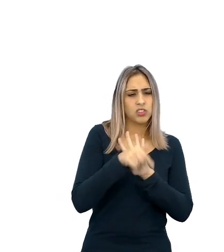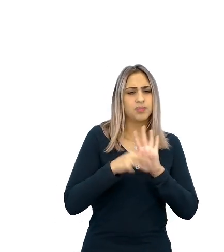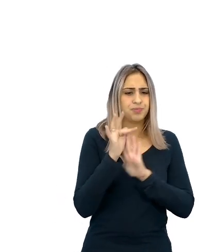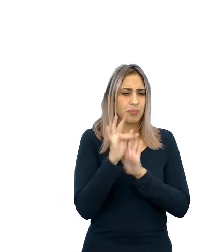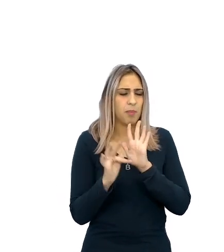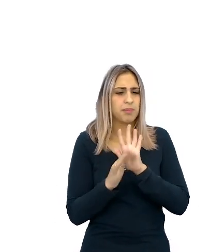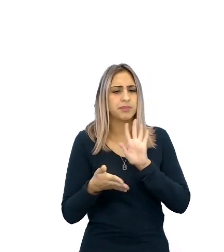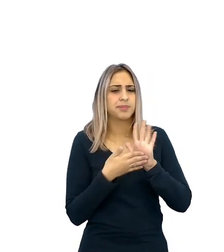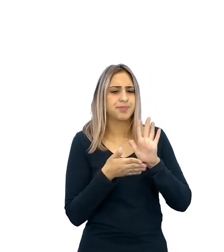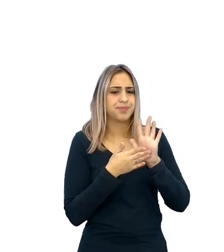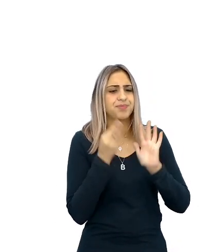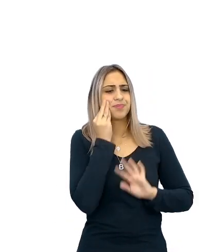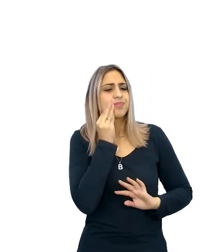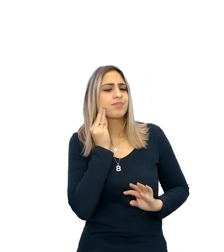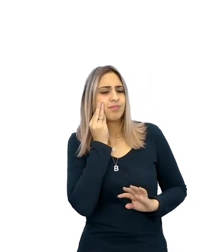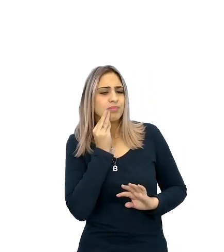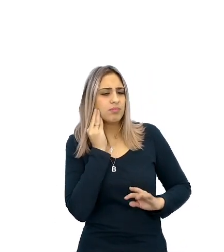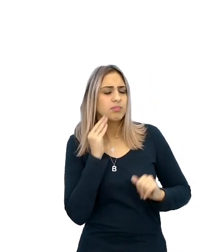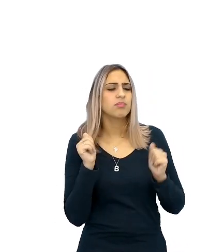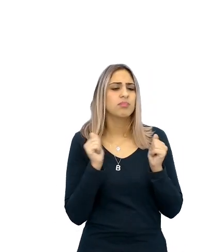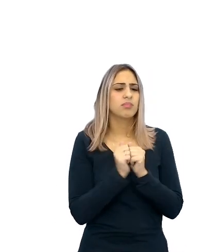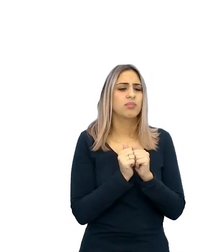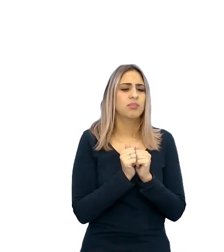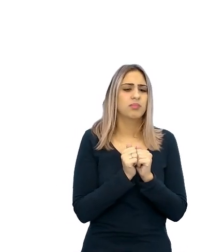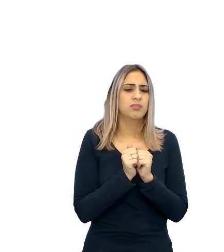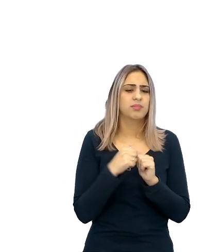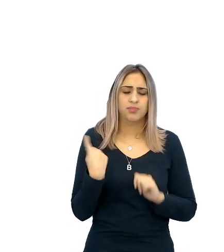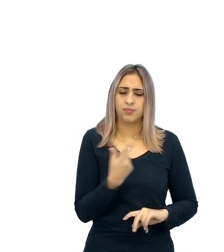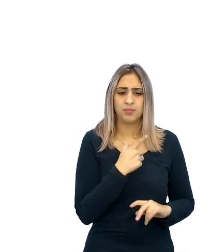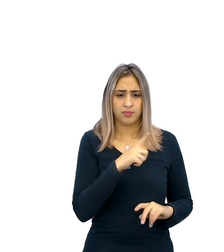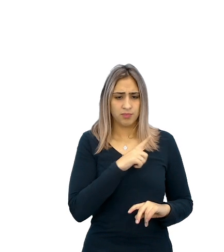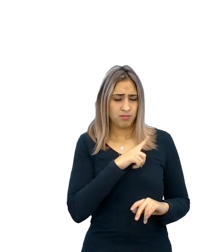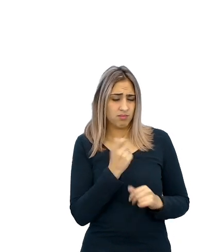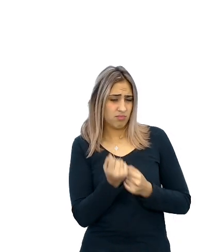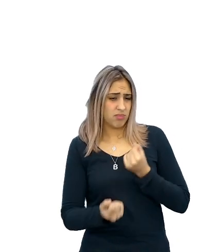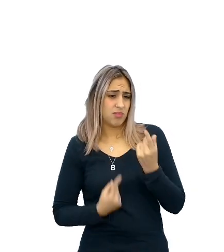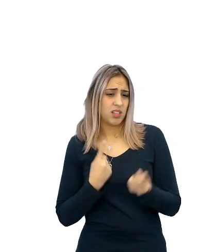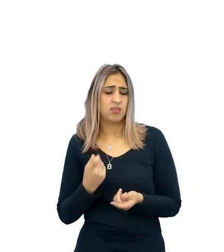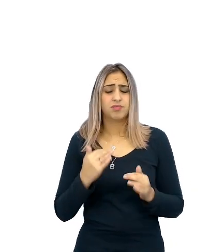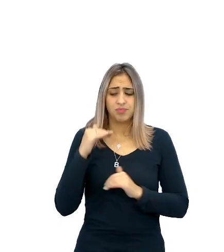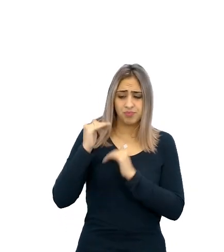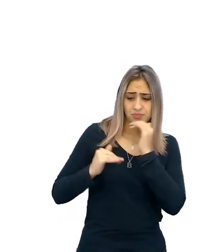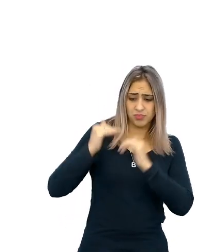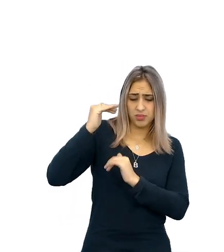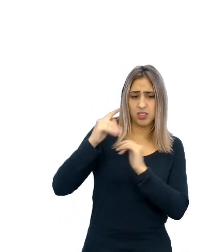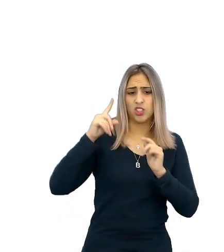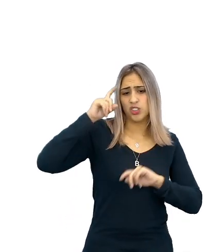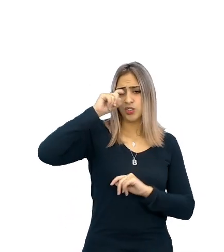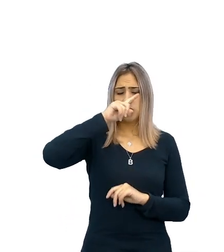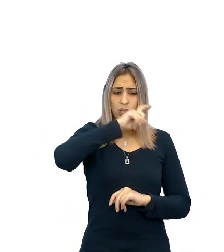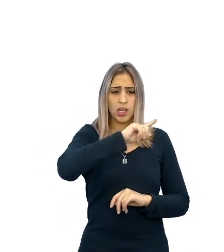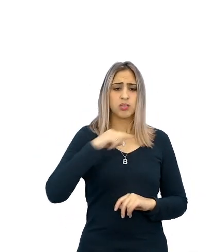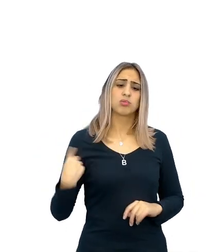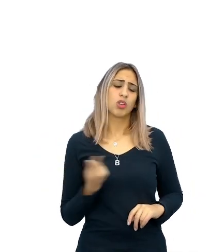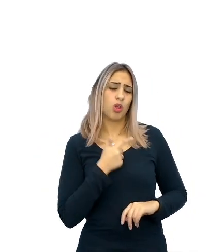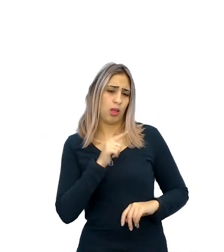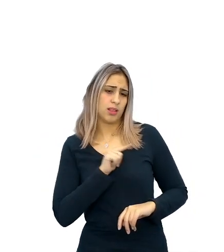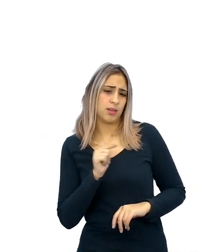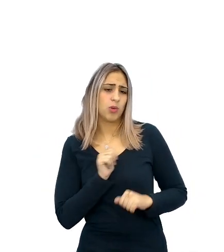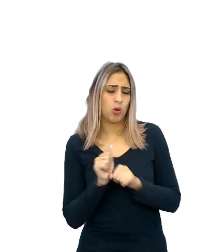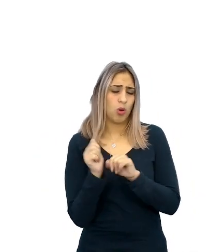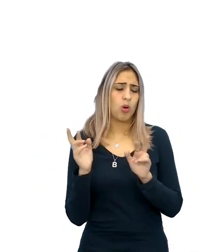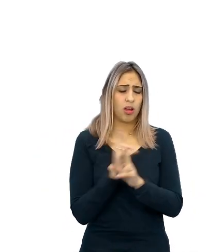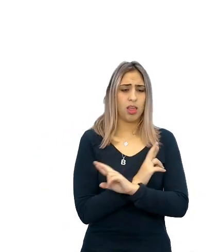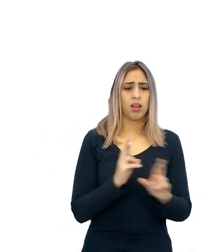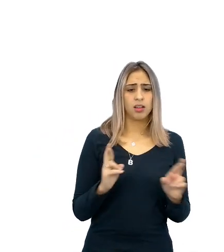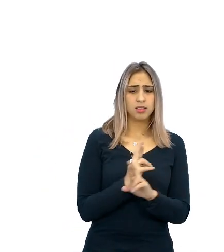textuais propostas quando nós temos aqui essa dimensão, né, das dificuldades que nós temos com